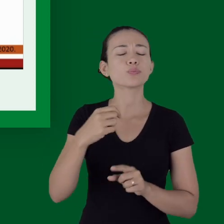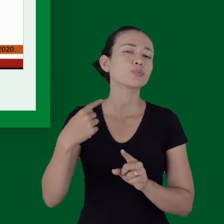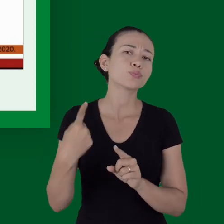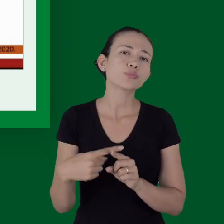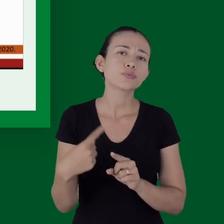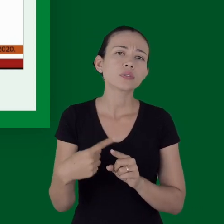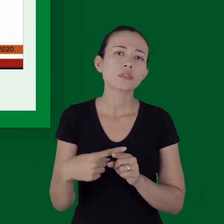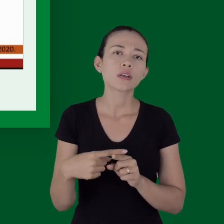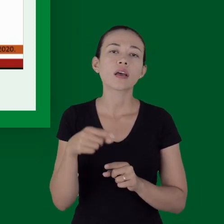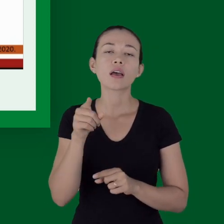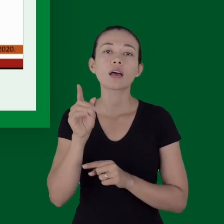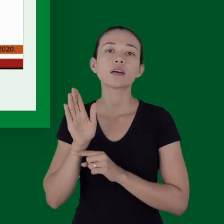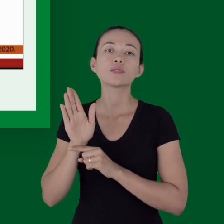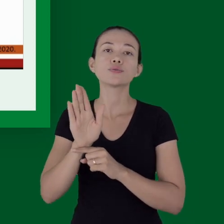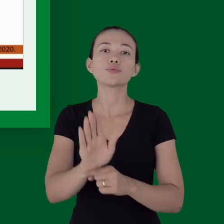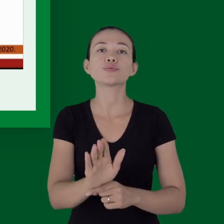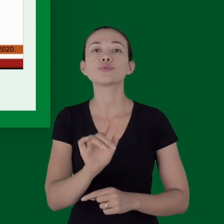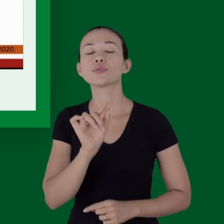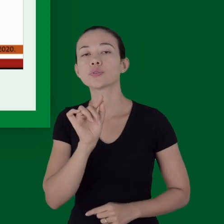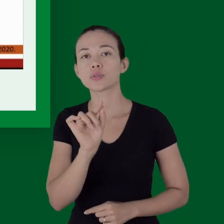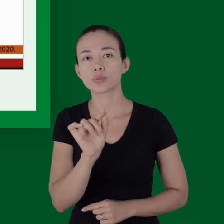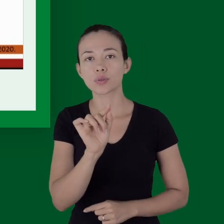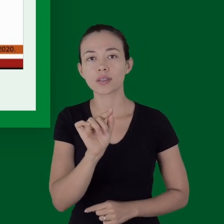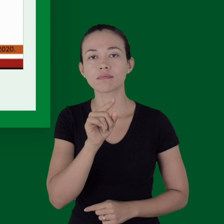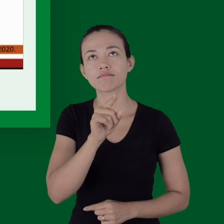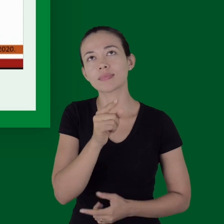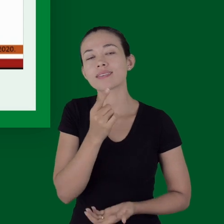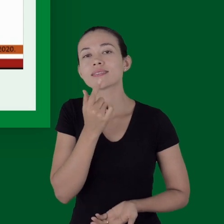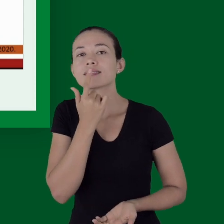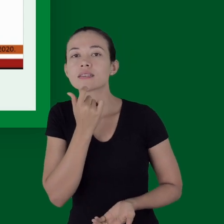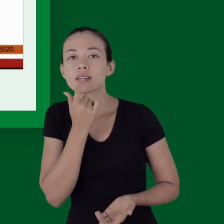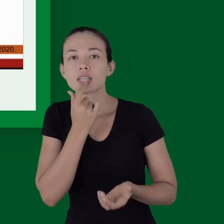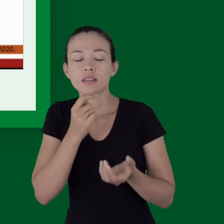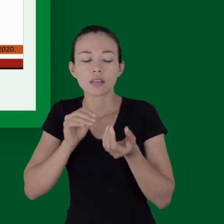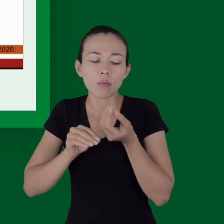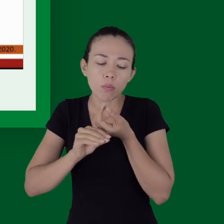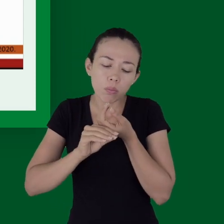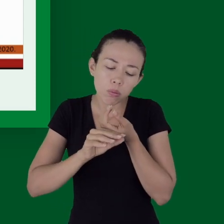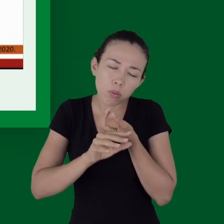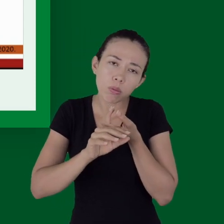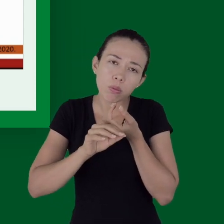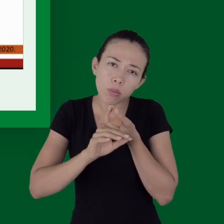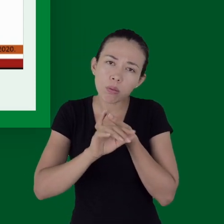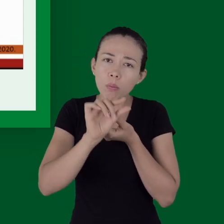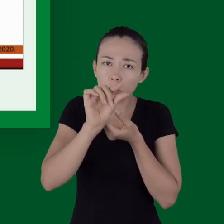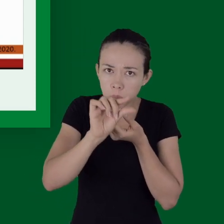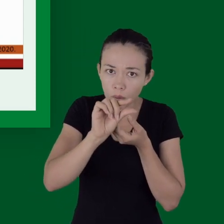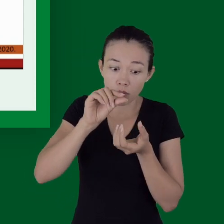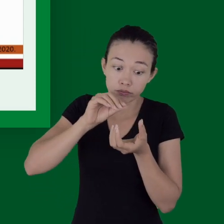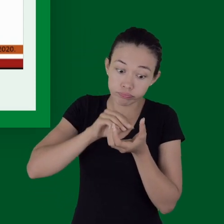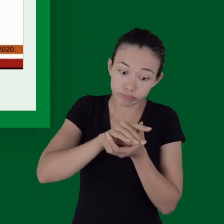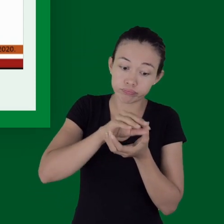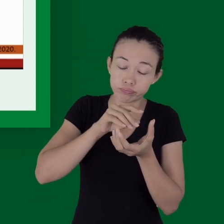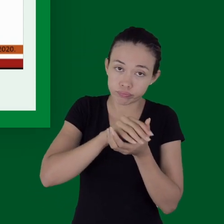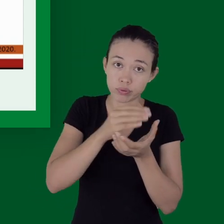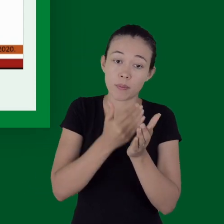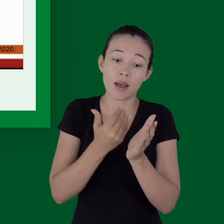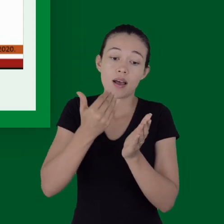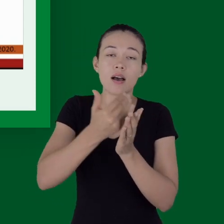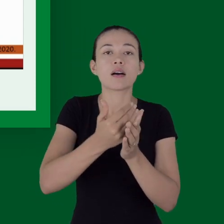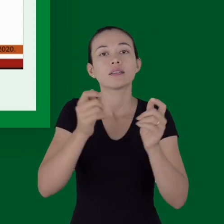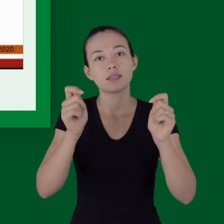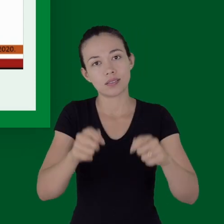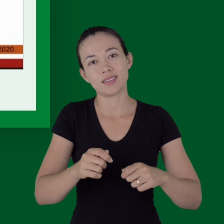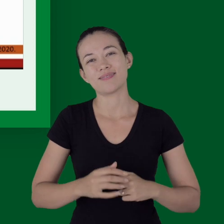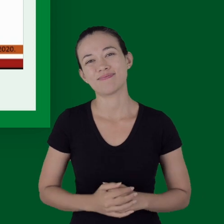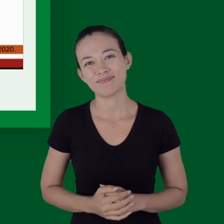que é a ação responsável pelo aumento da resistência vascular sistêmica. Com esse aumento da resistência vascular sistêmica, a gente